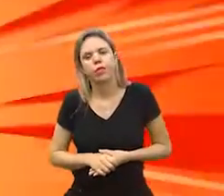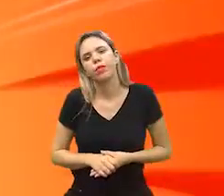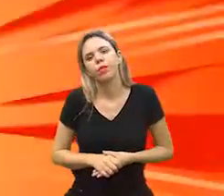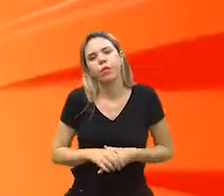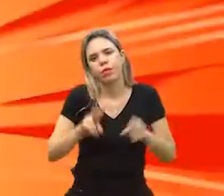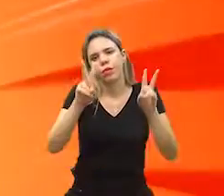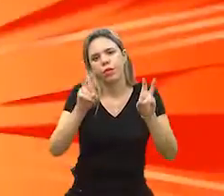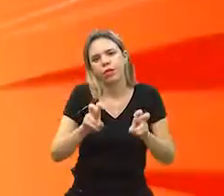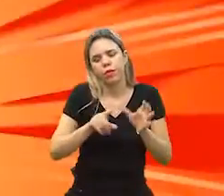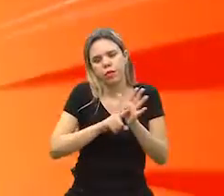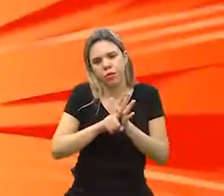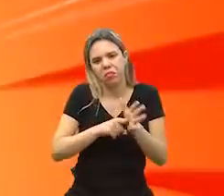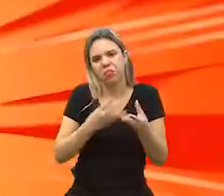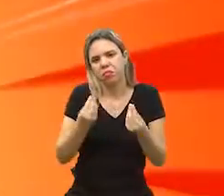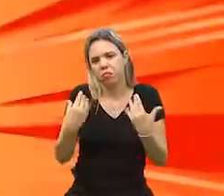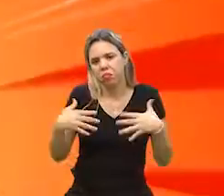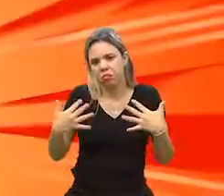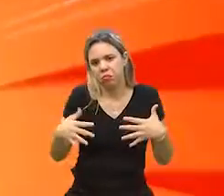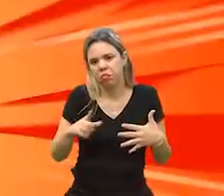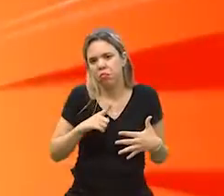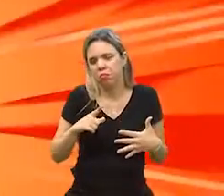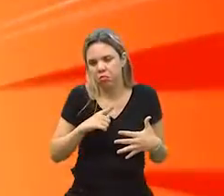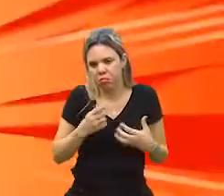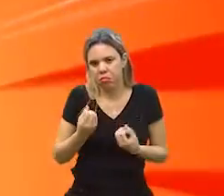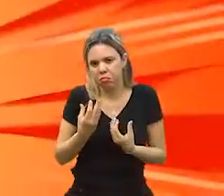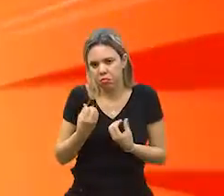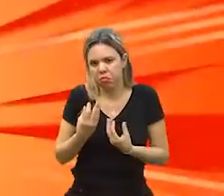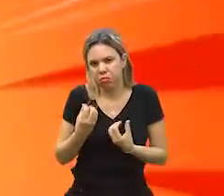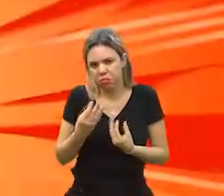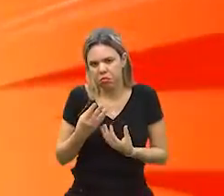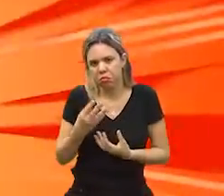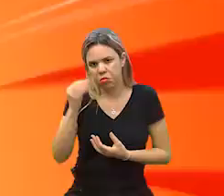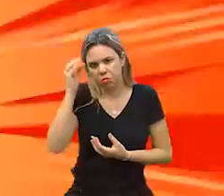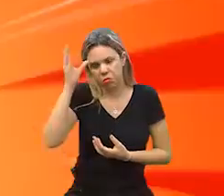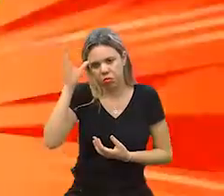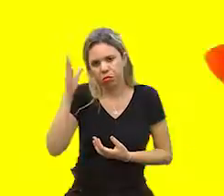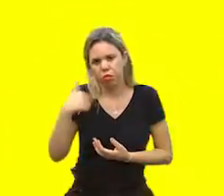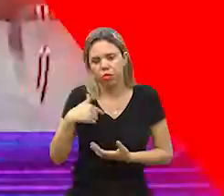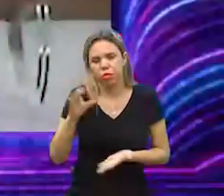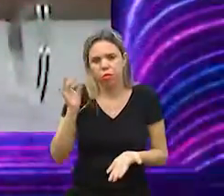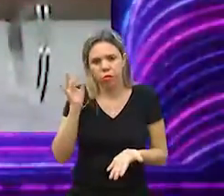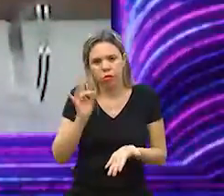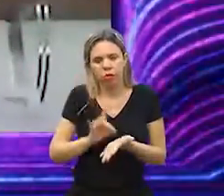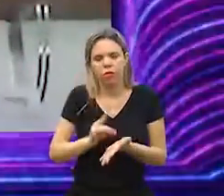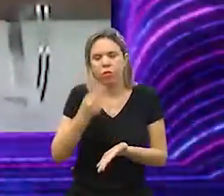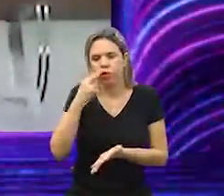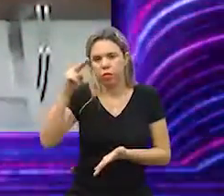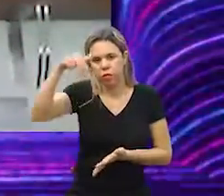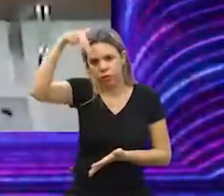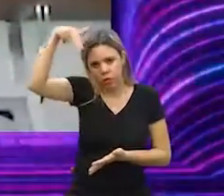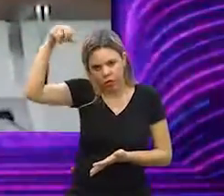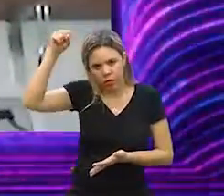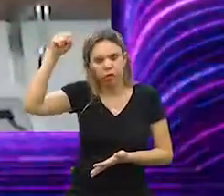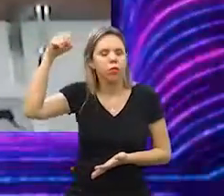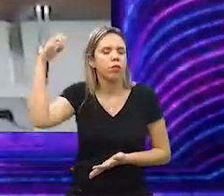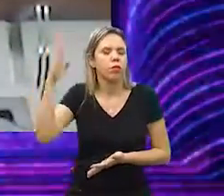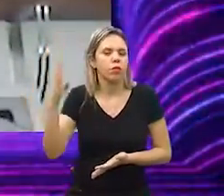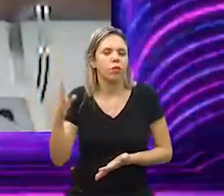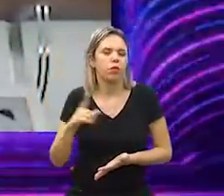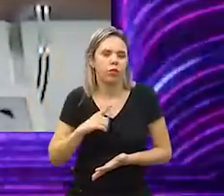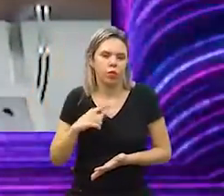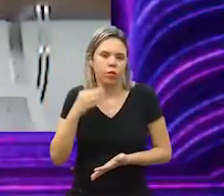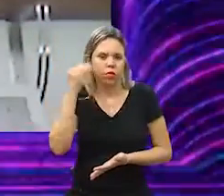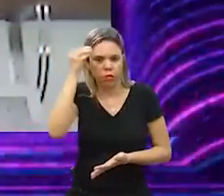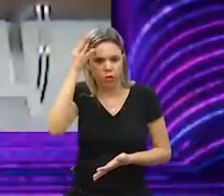é um tema sobre o qual eu pesquiso bastante, sobre o qual eu tenho bastante informação, mas especificamente sobre a presença nazista no norte do Brasil, apesar de